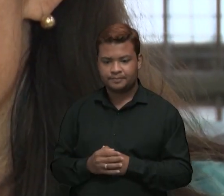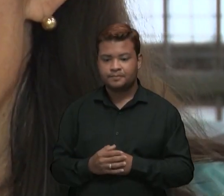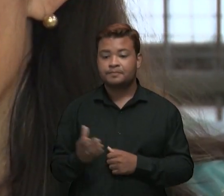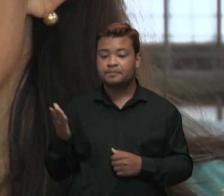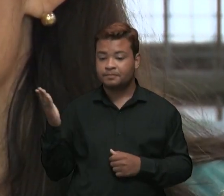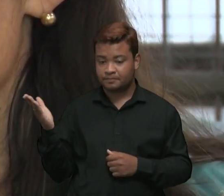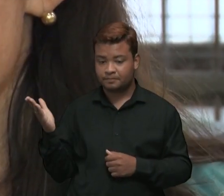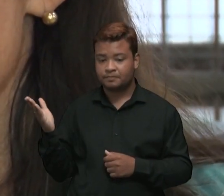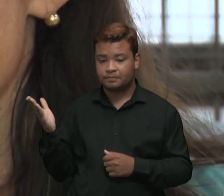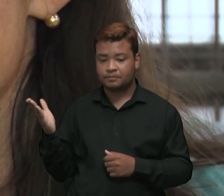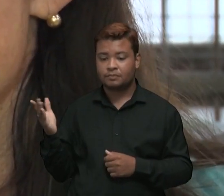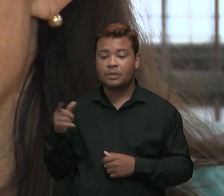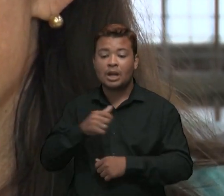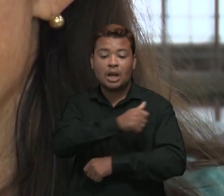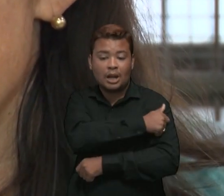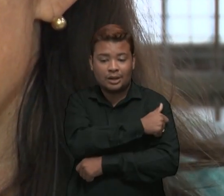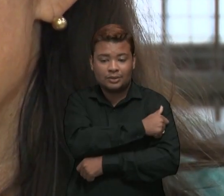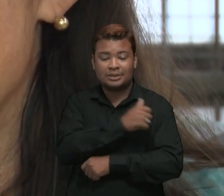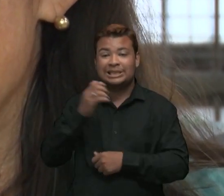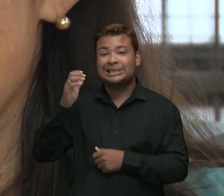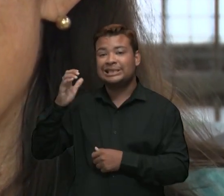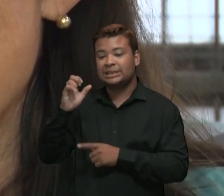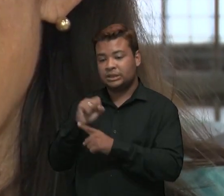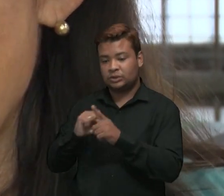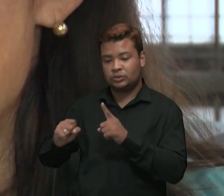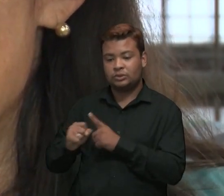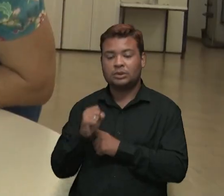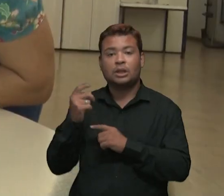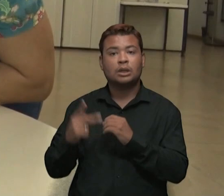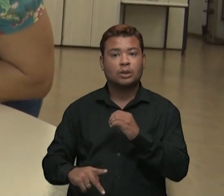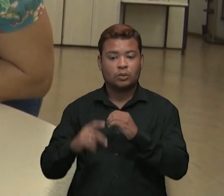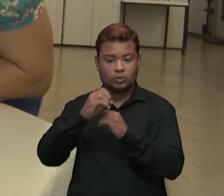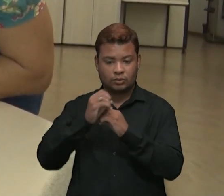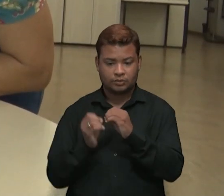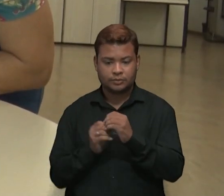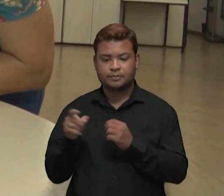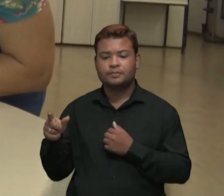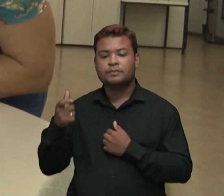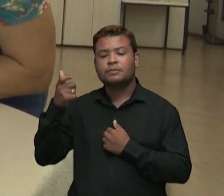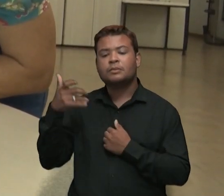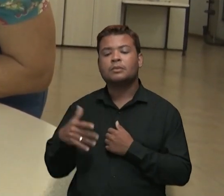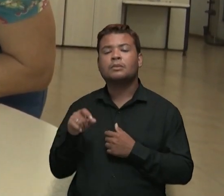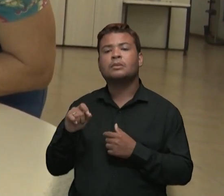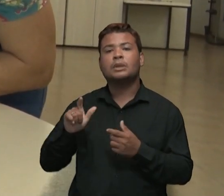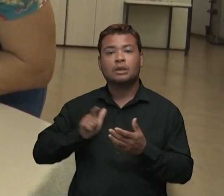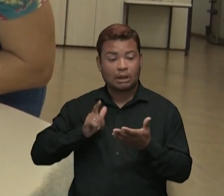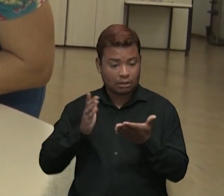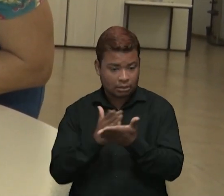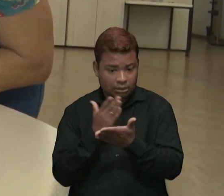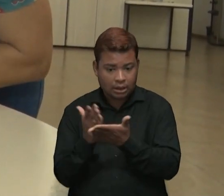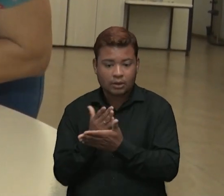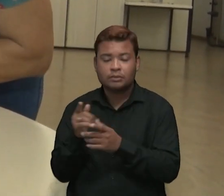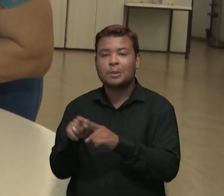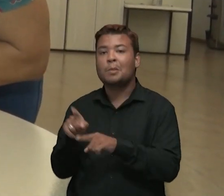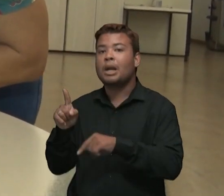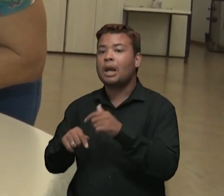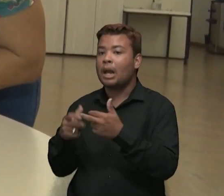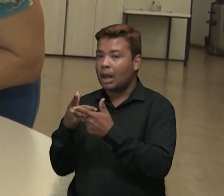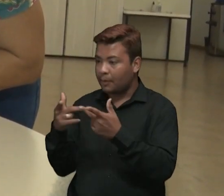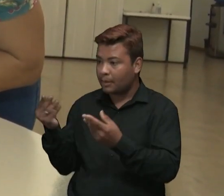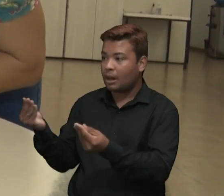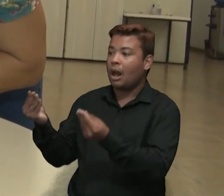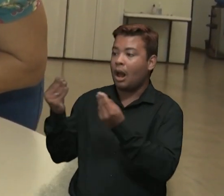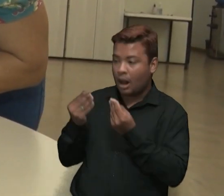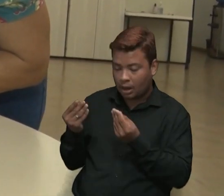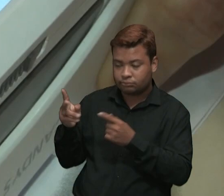Gracilda Nogueira, estudante de Ciências Sociais da UFG, conta que usa muitos livros e equipamentos disponibilizados